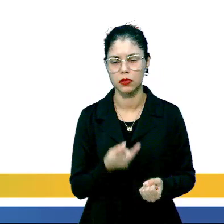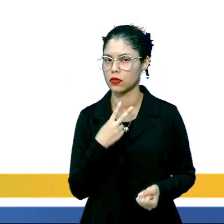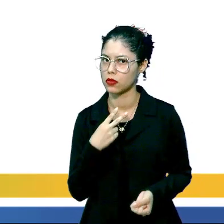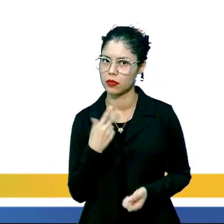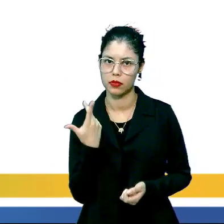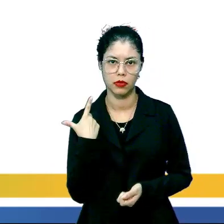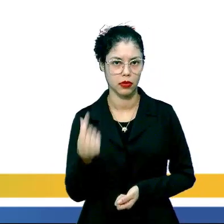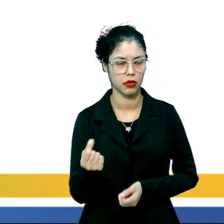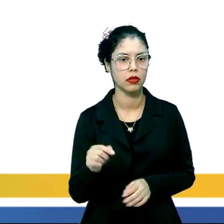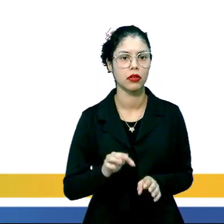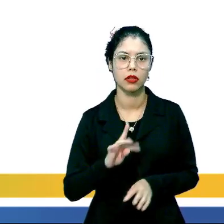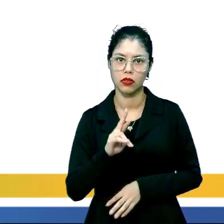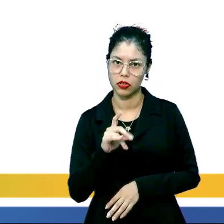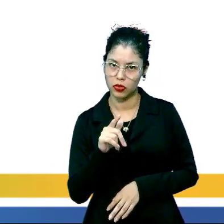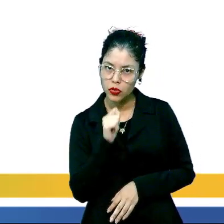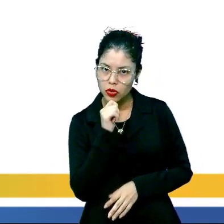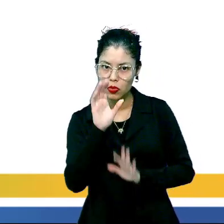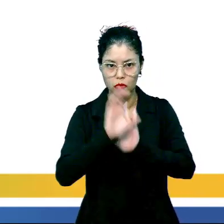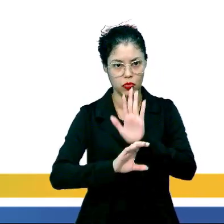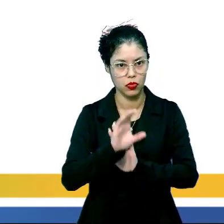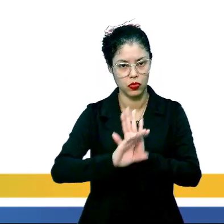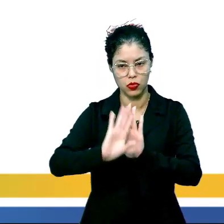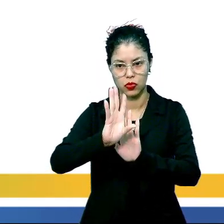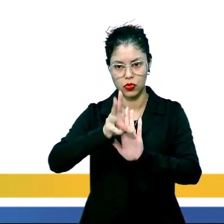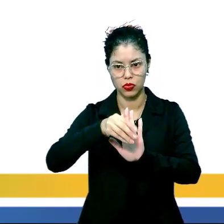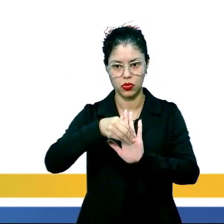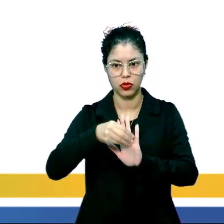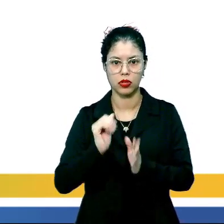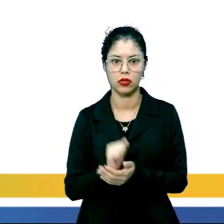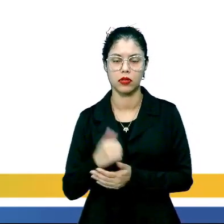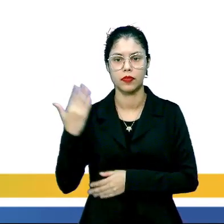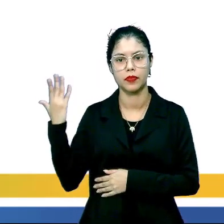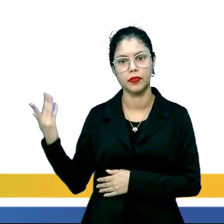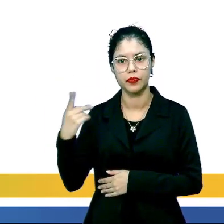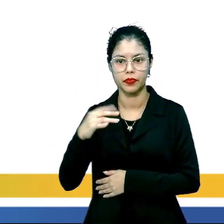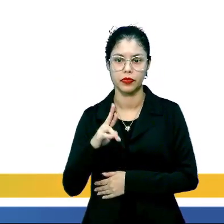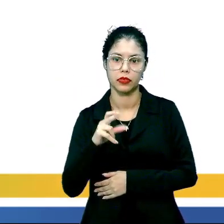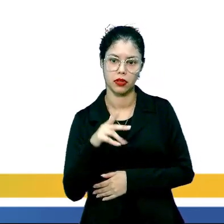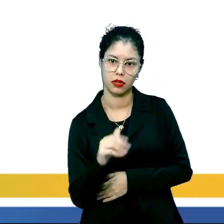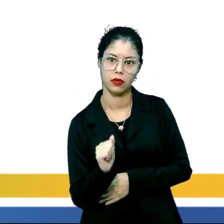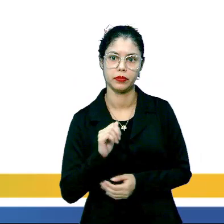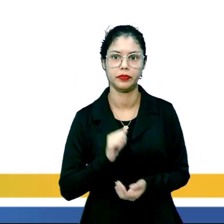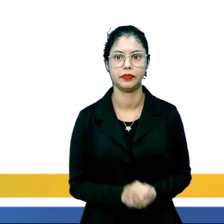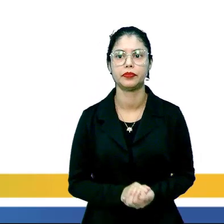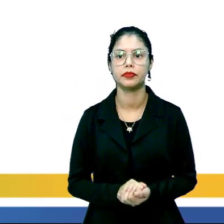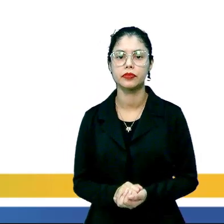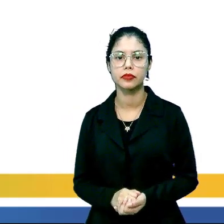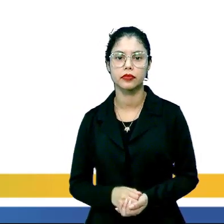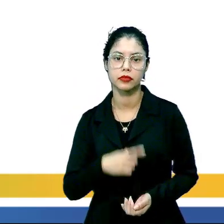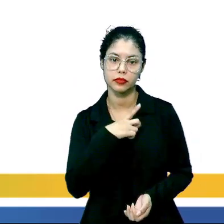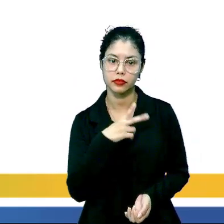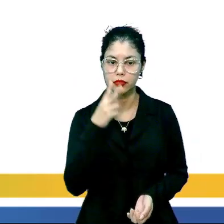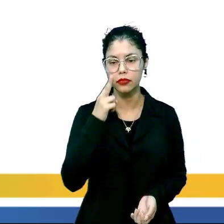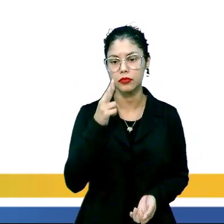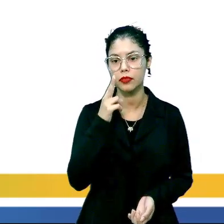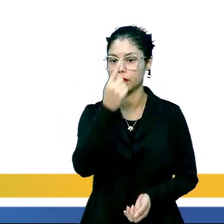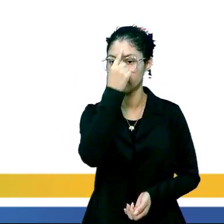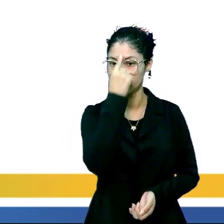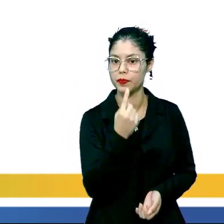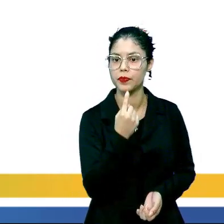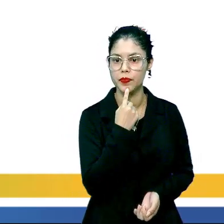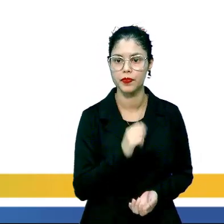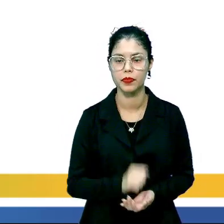depende da trajetória? Esse conceito vai se aplicar na energia potencial gravitacional, que a gente está vendo aqui na